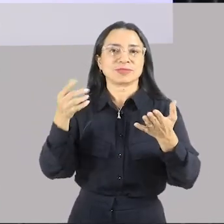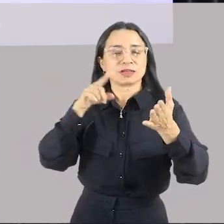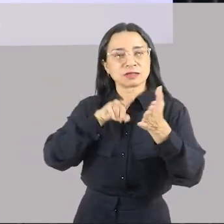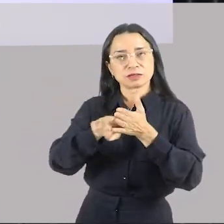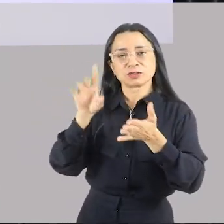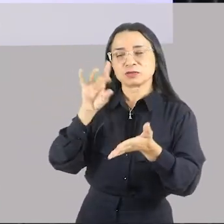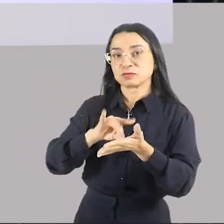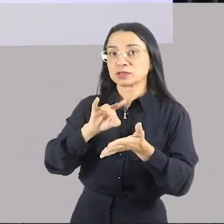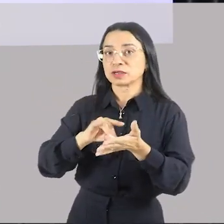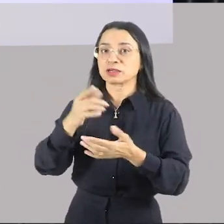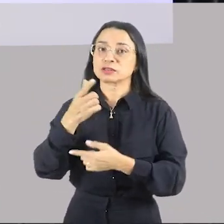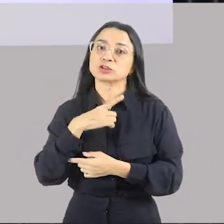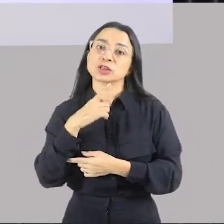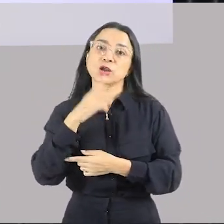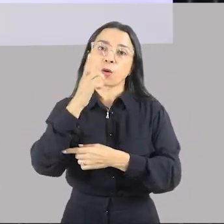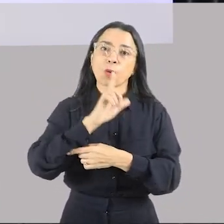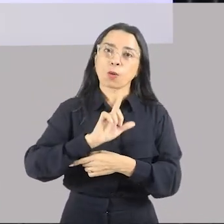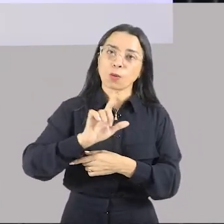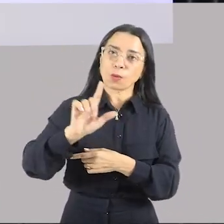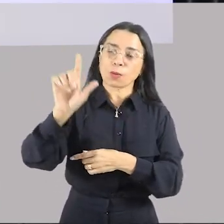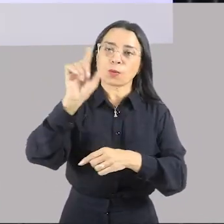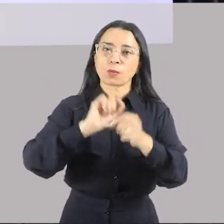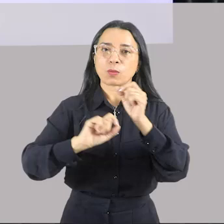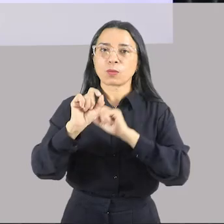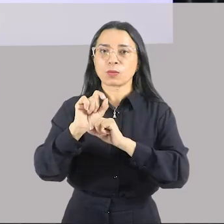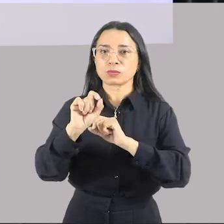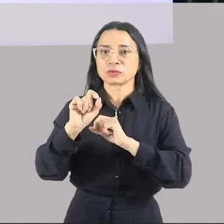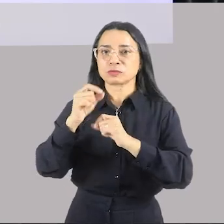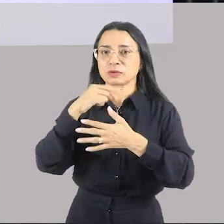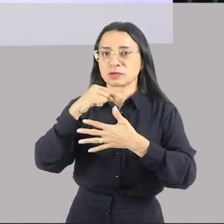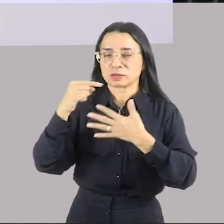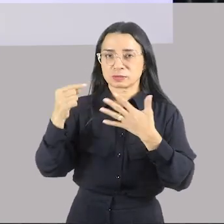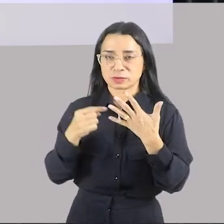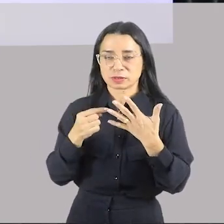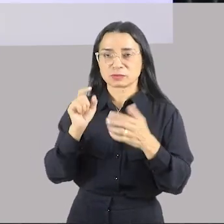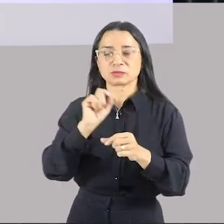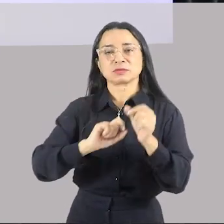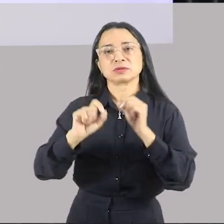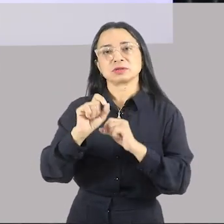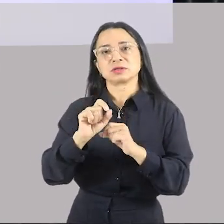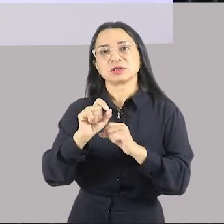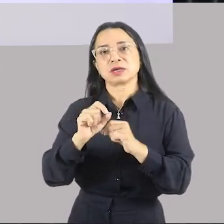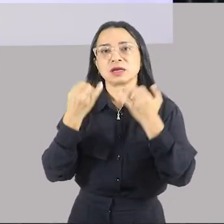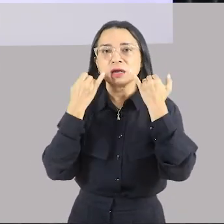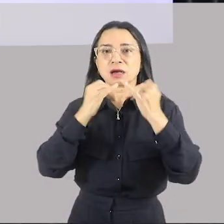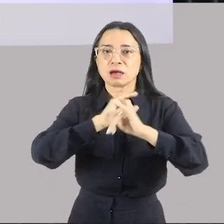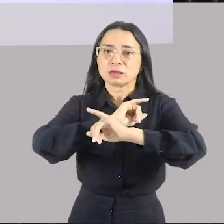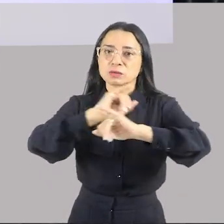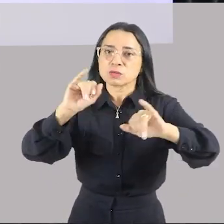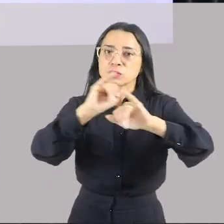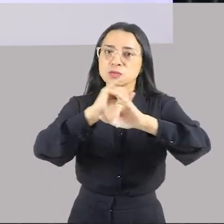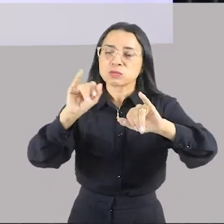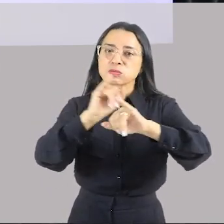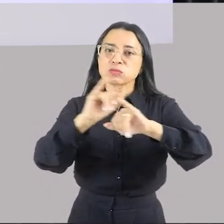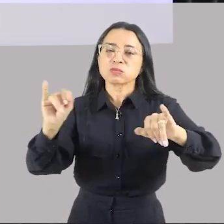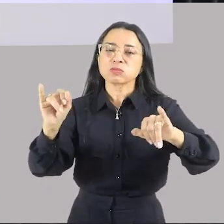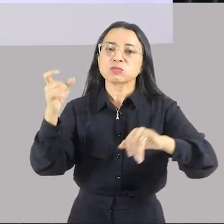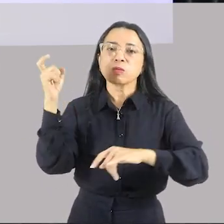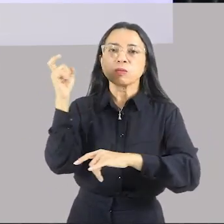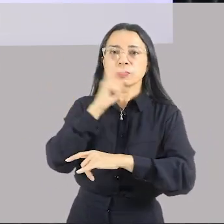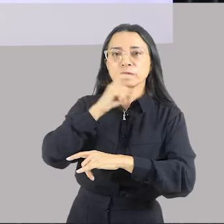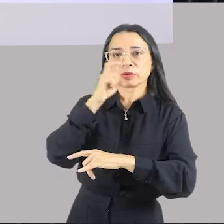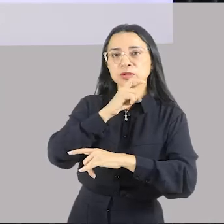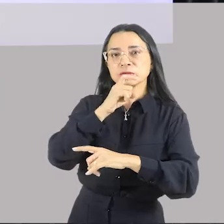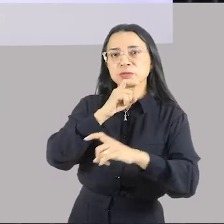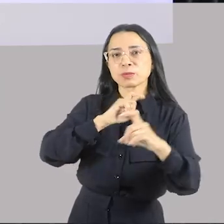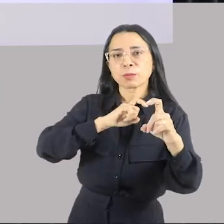tem um outro ponto, que é a proliferação de notícias falsas, que a gente costumou chamar nos últimos anos